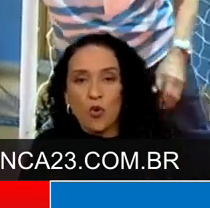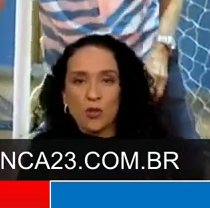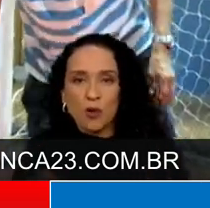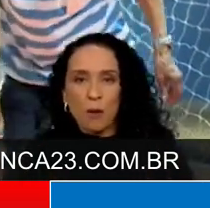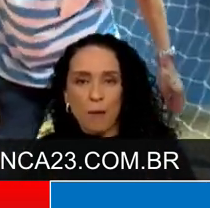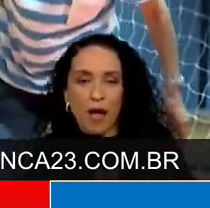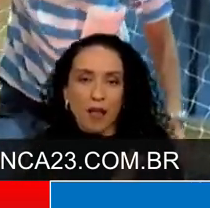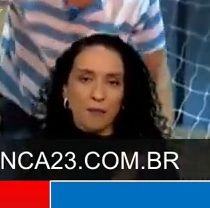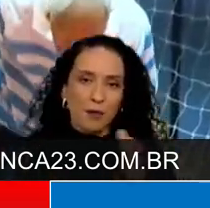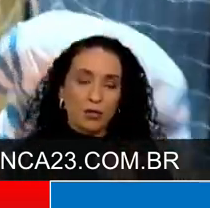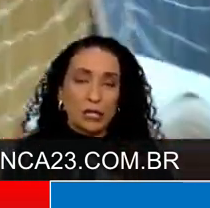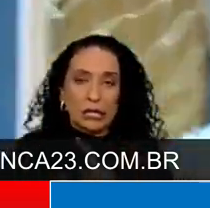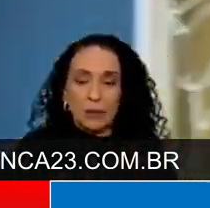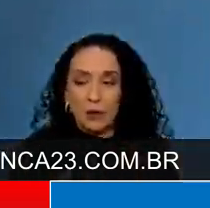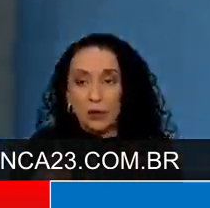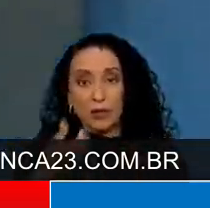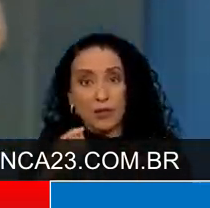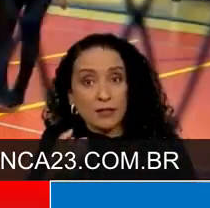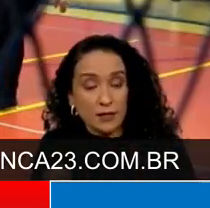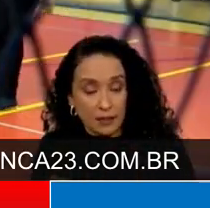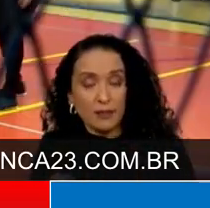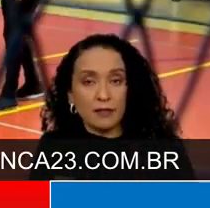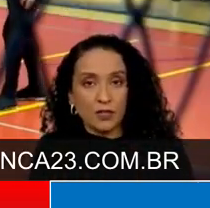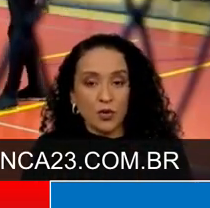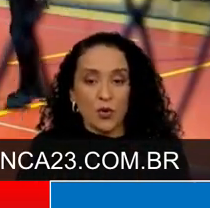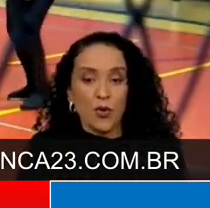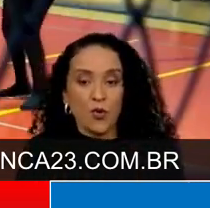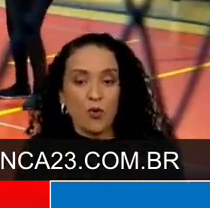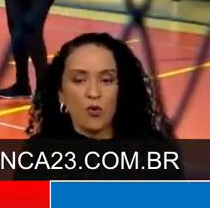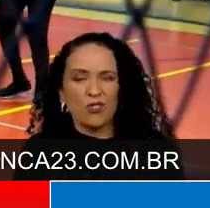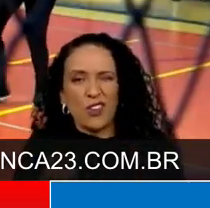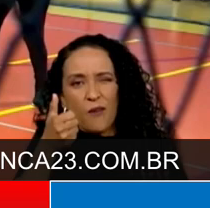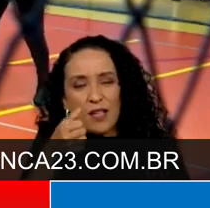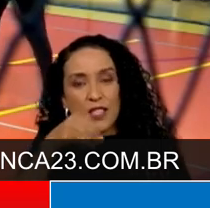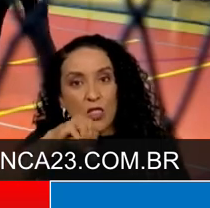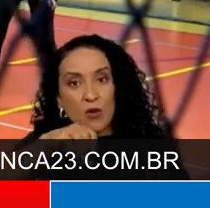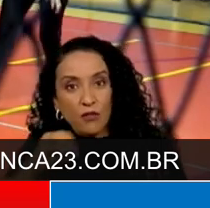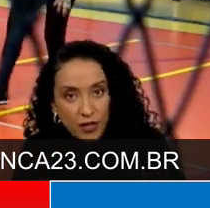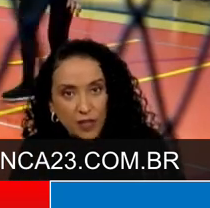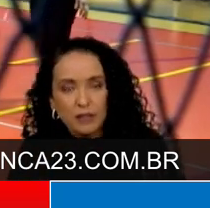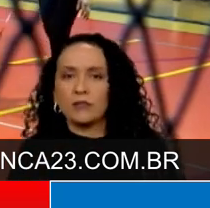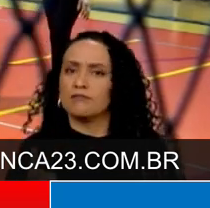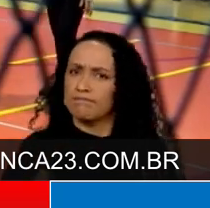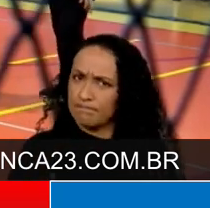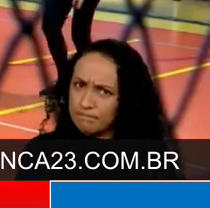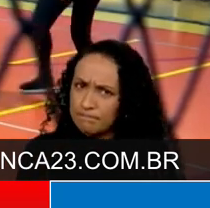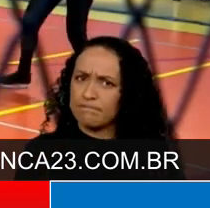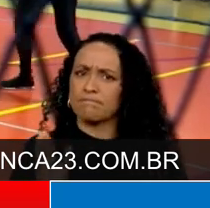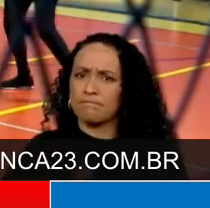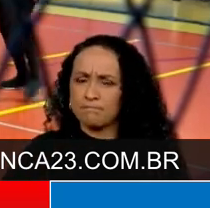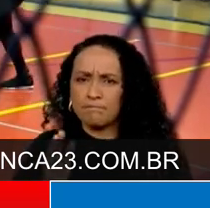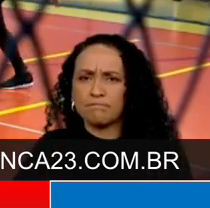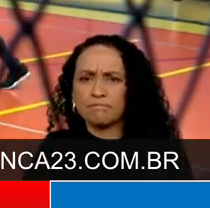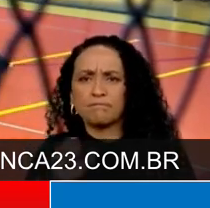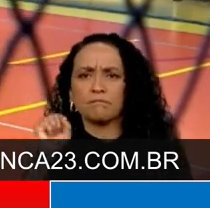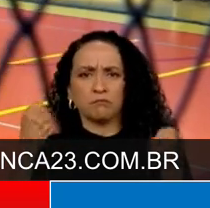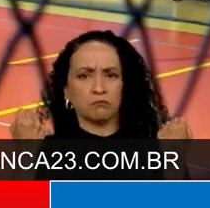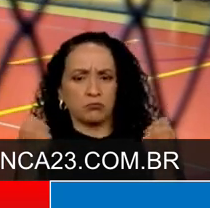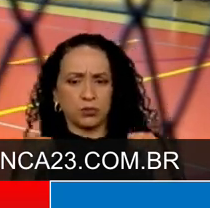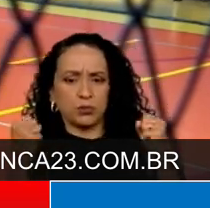praticar esportes depois dos 60 anos. Hoje, com quase 90, se mantém ativa, fazendo